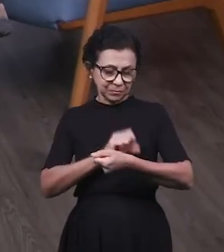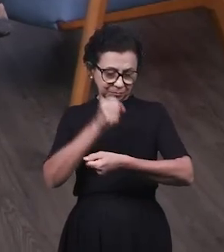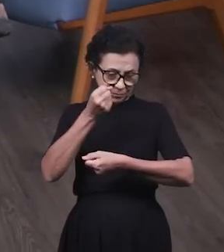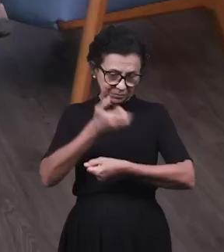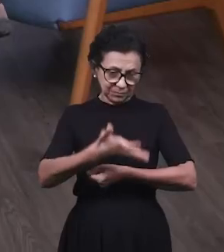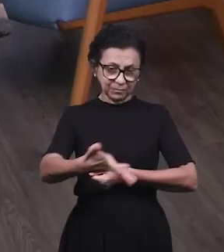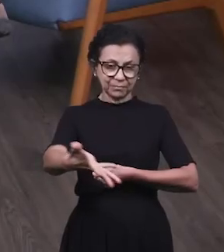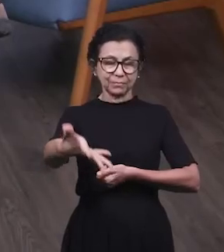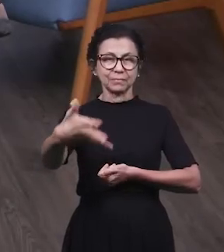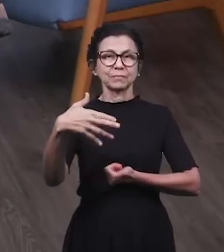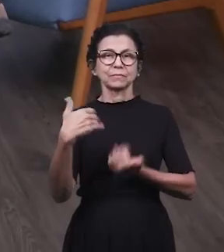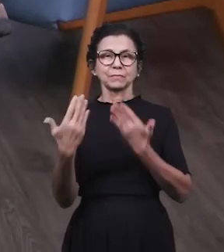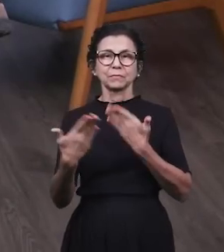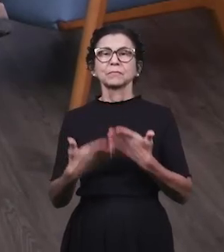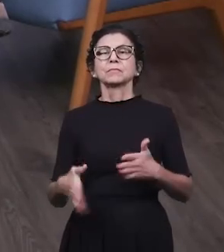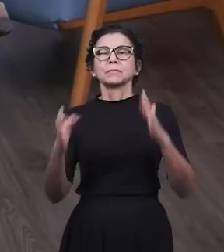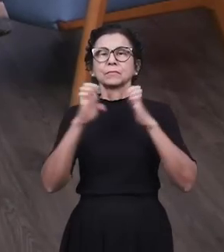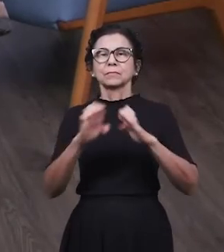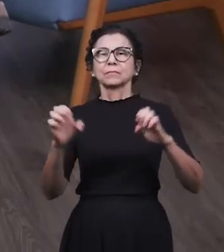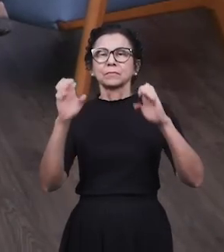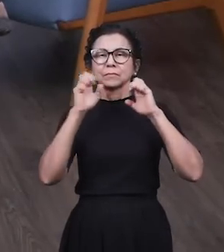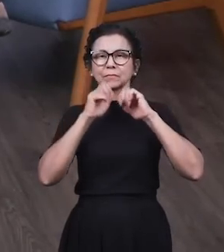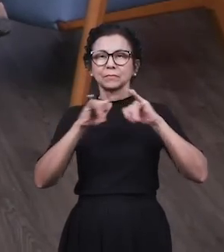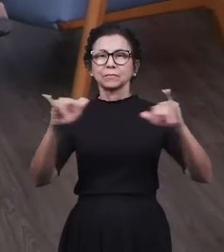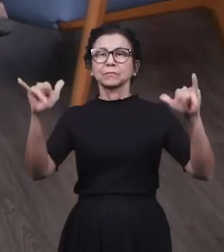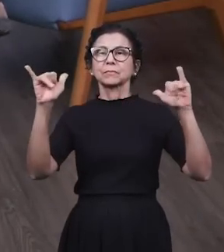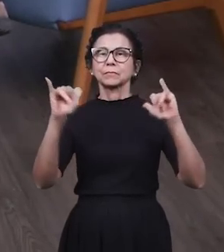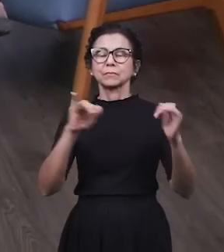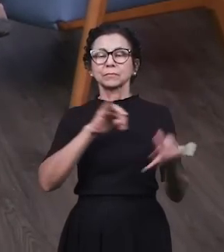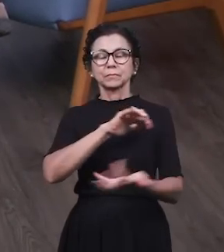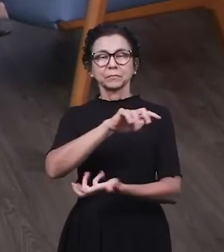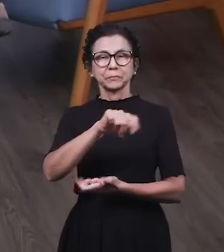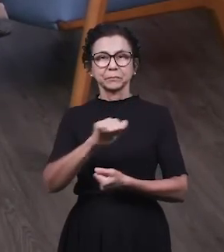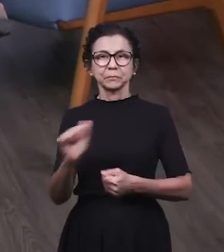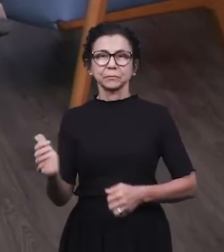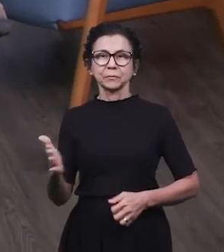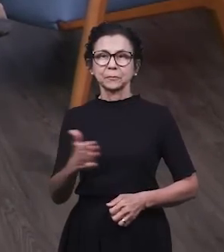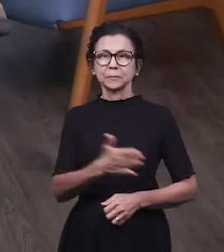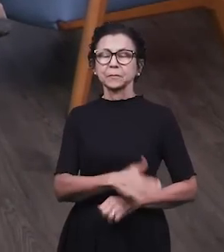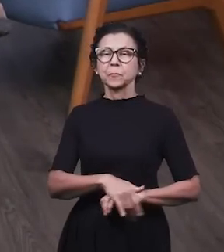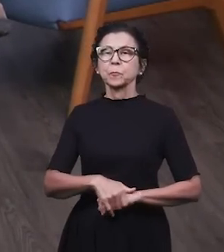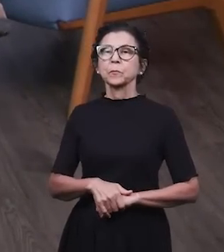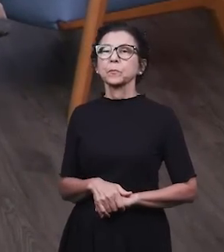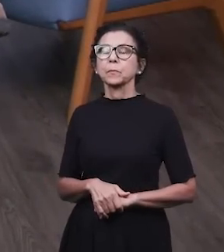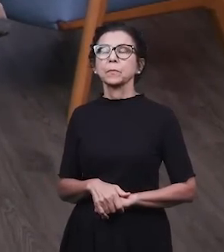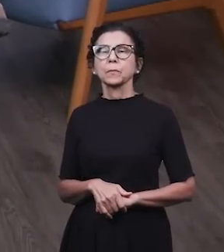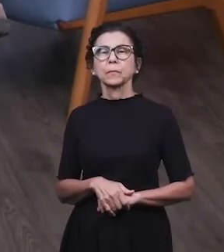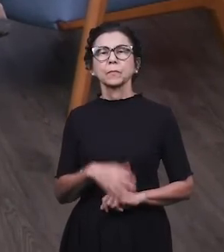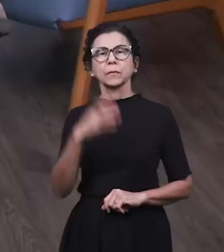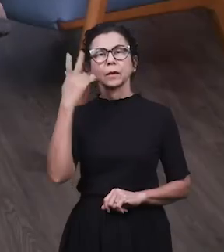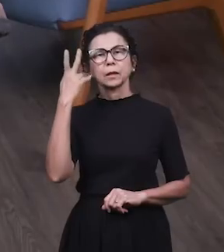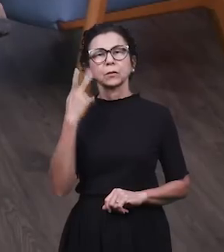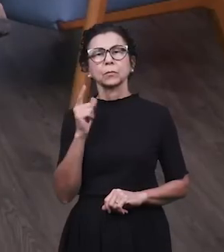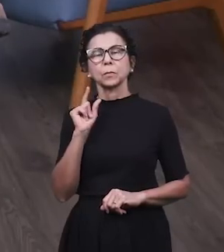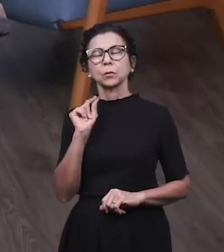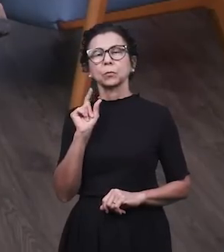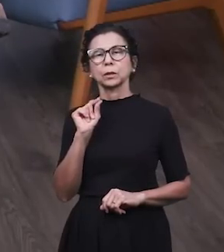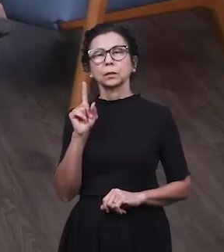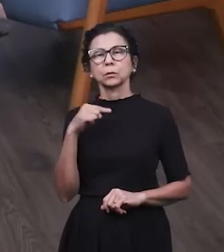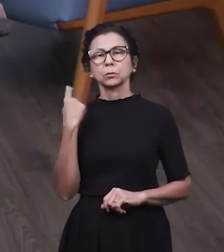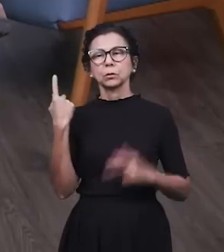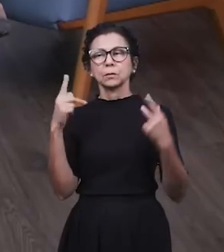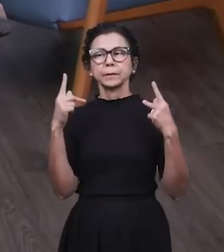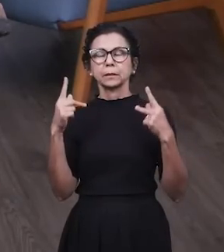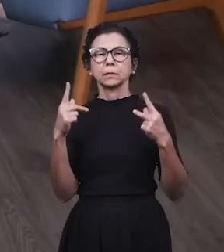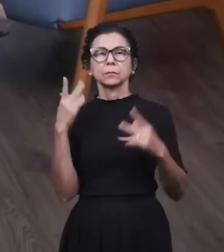semeador. É comum a gente, quando vai conversar, ou mesmo entregar uma mensagem, falando da parábola